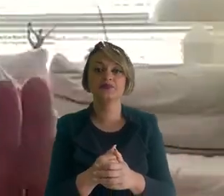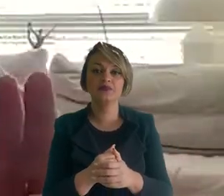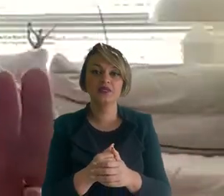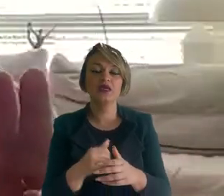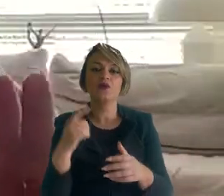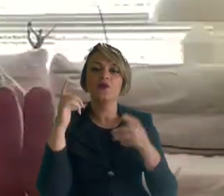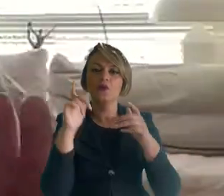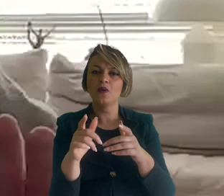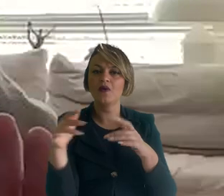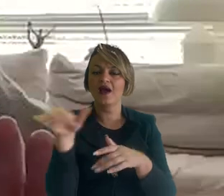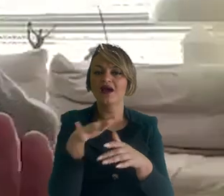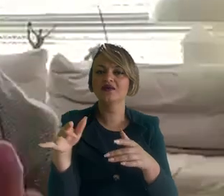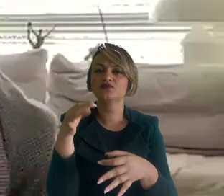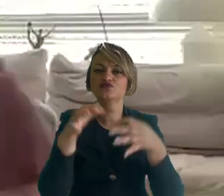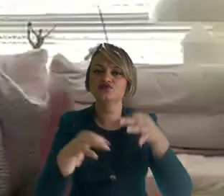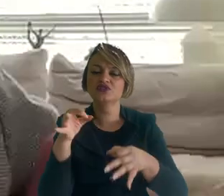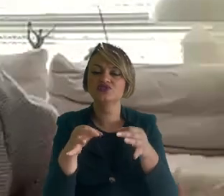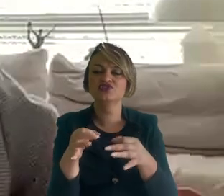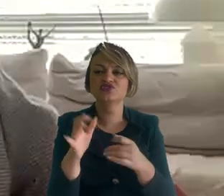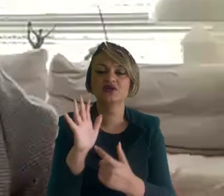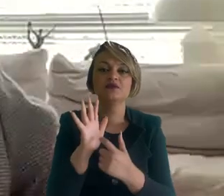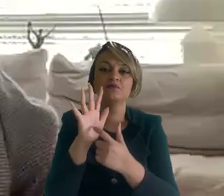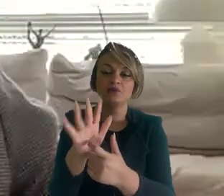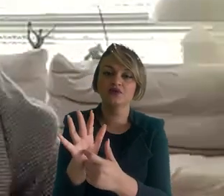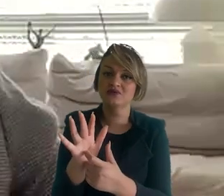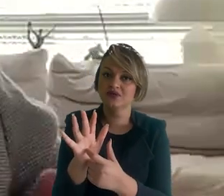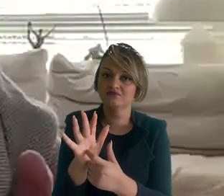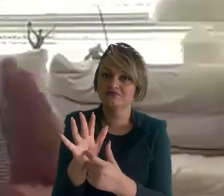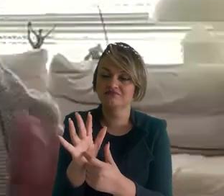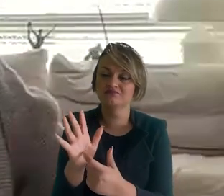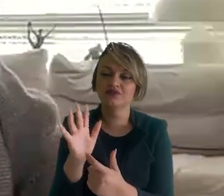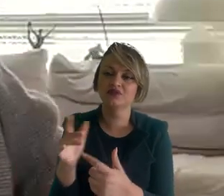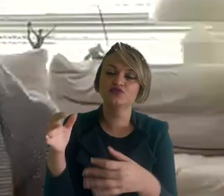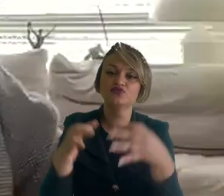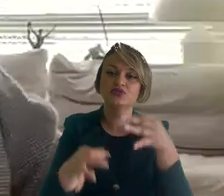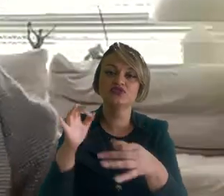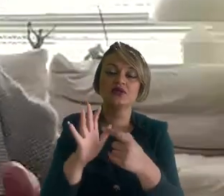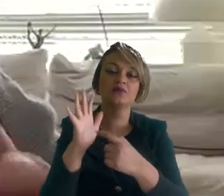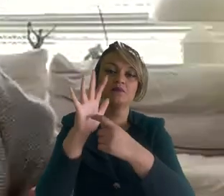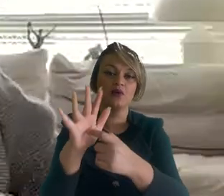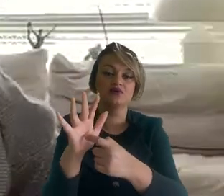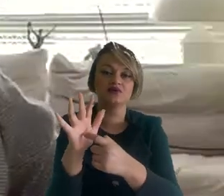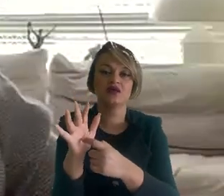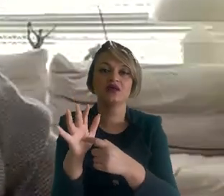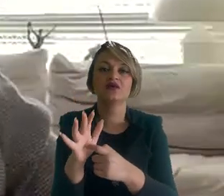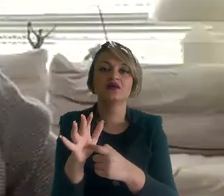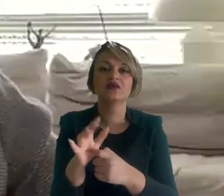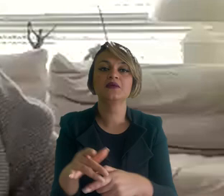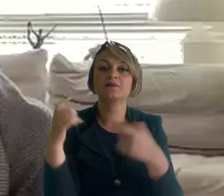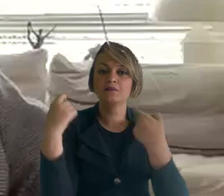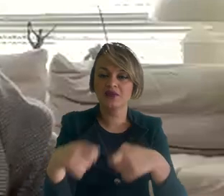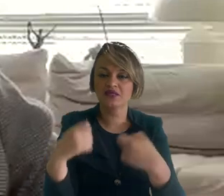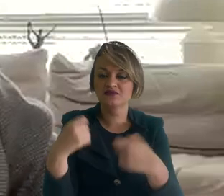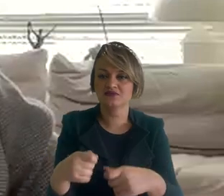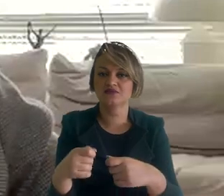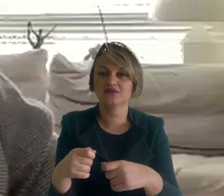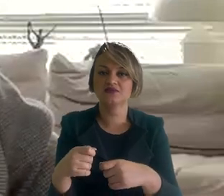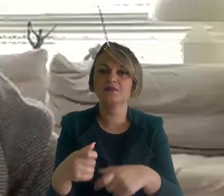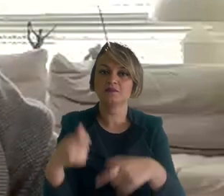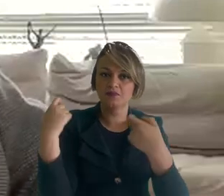é o fenomenologia jurídica que desperta que desperta a necessidade da